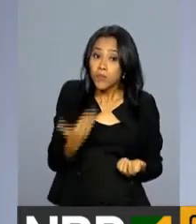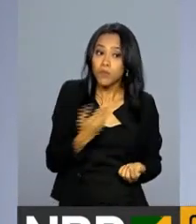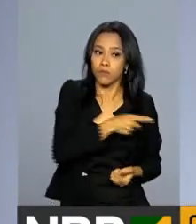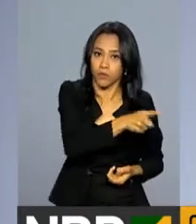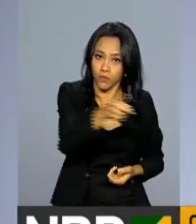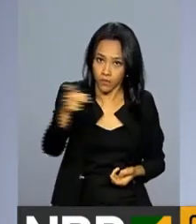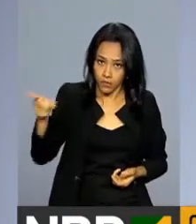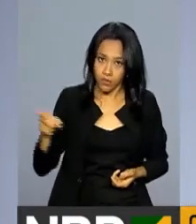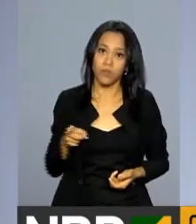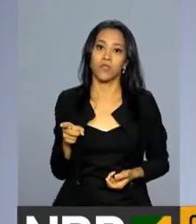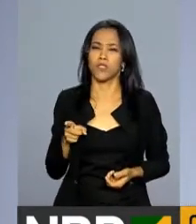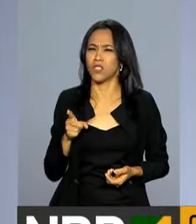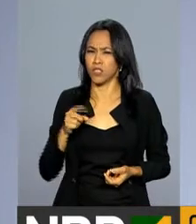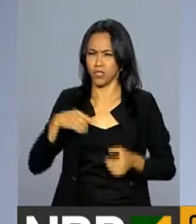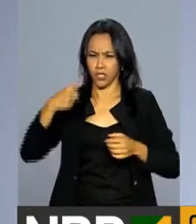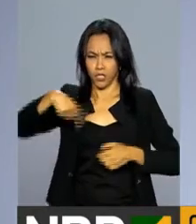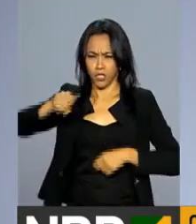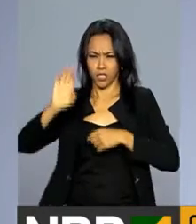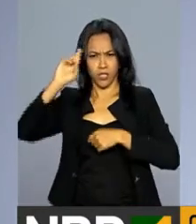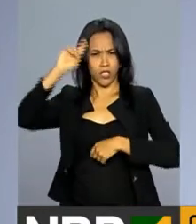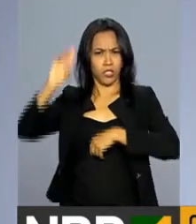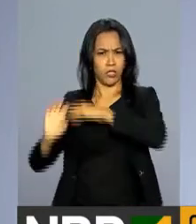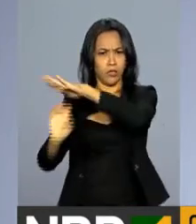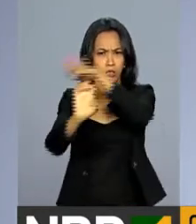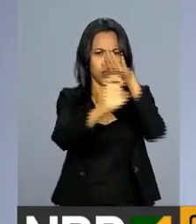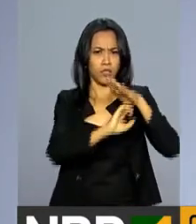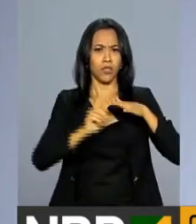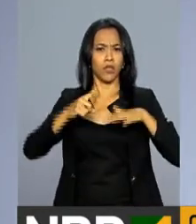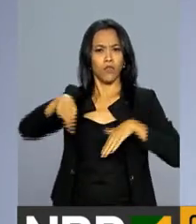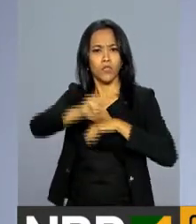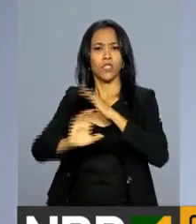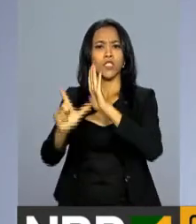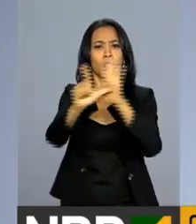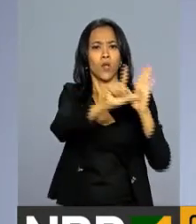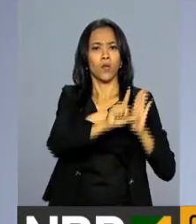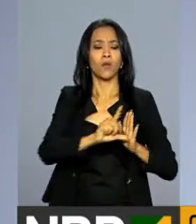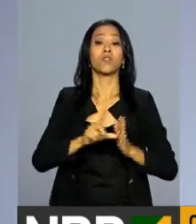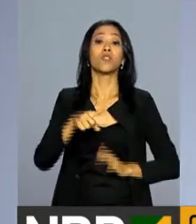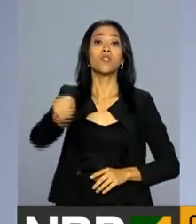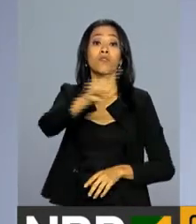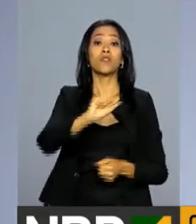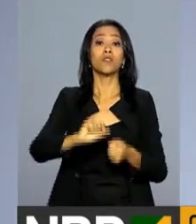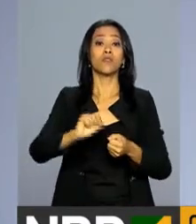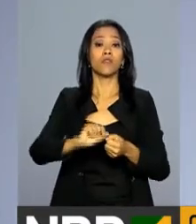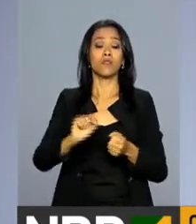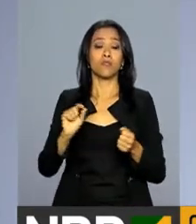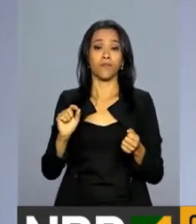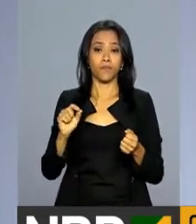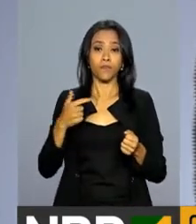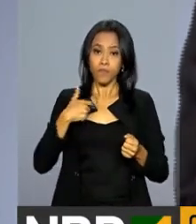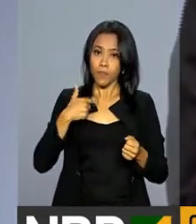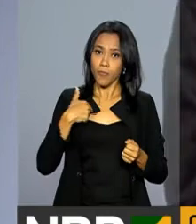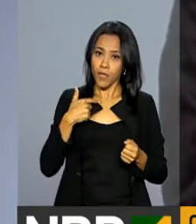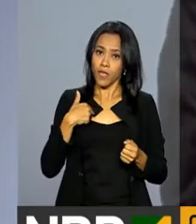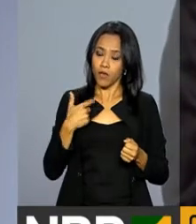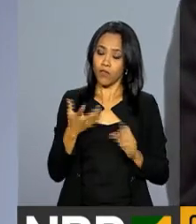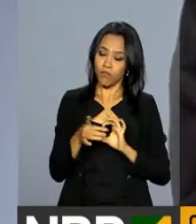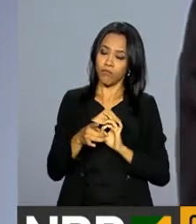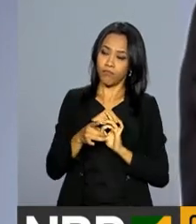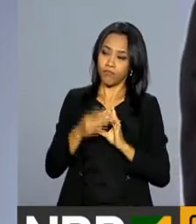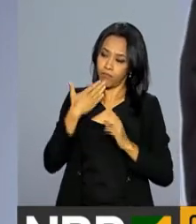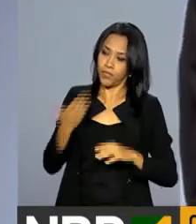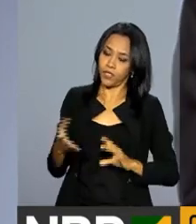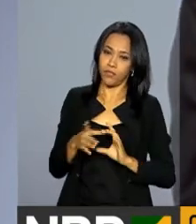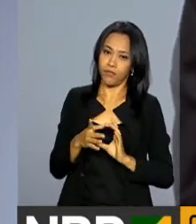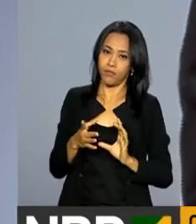dono dos supermercados lojas não é que comecem a procurar eu até vou tomar a liberdade viu o vidro